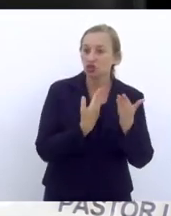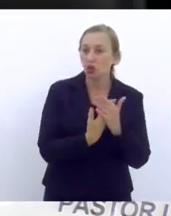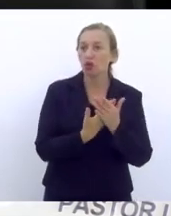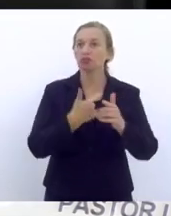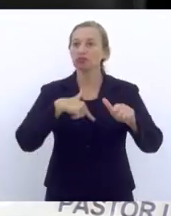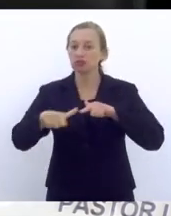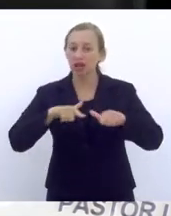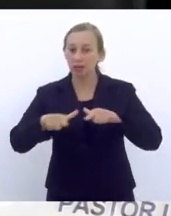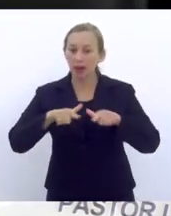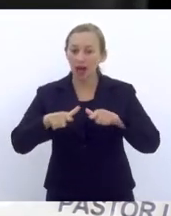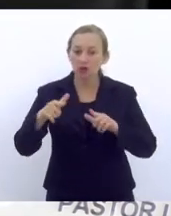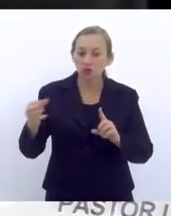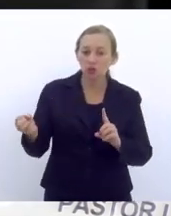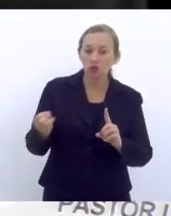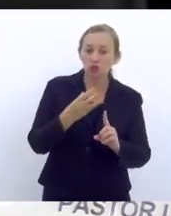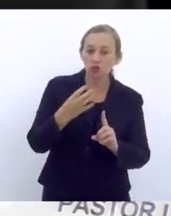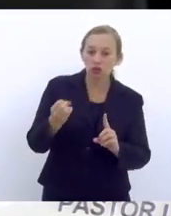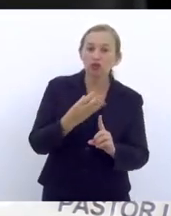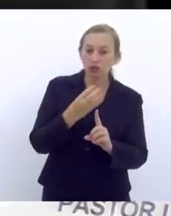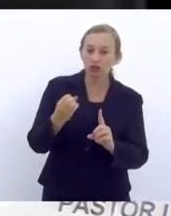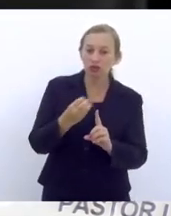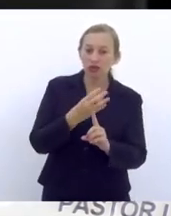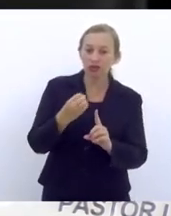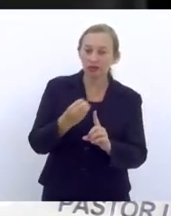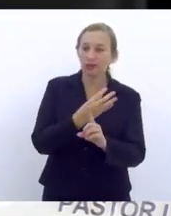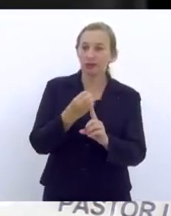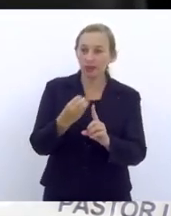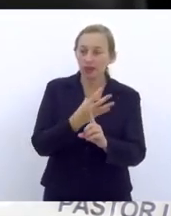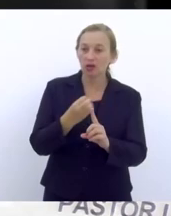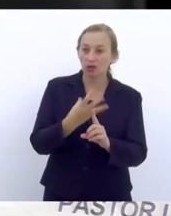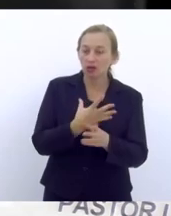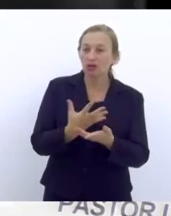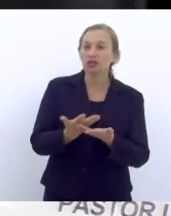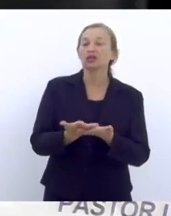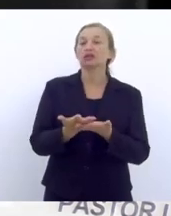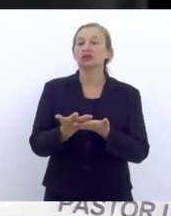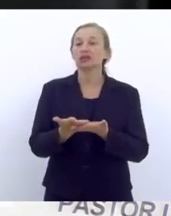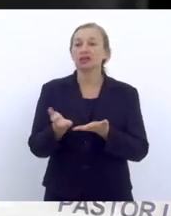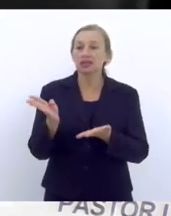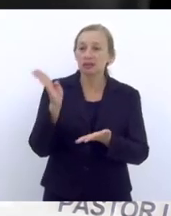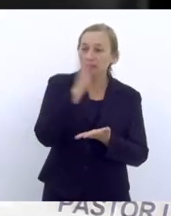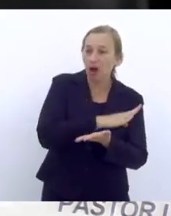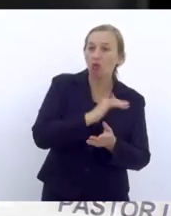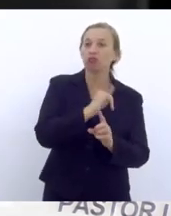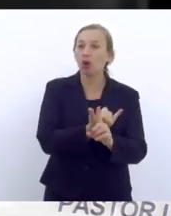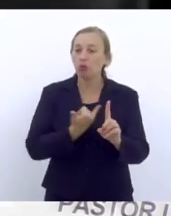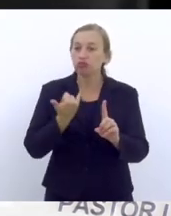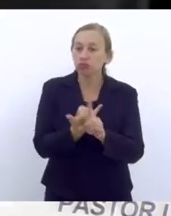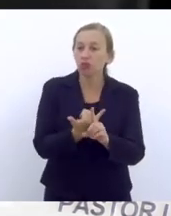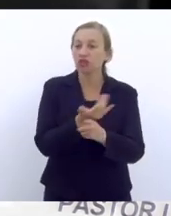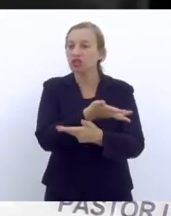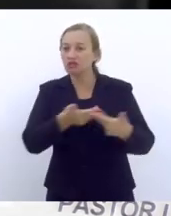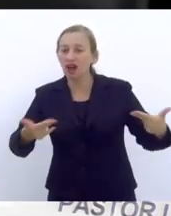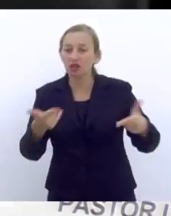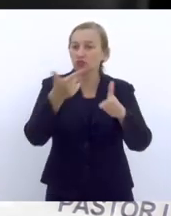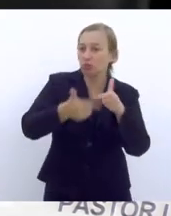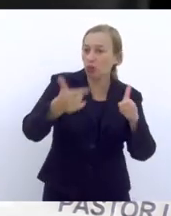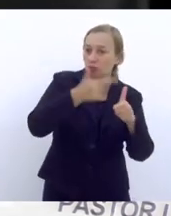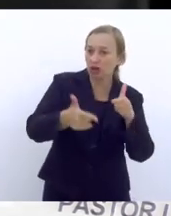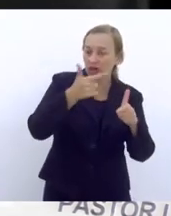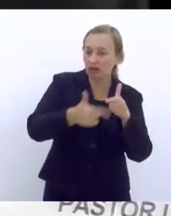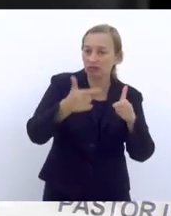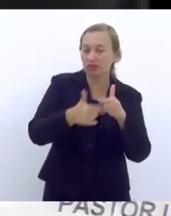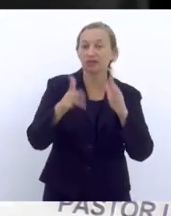que é novo, para levar um stop a esse mal, né, que é o bullying, que tem trazido muitos problemas